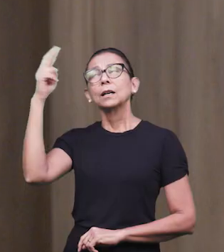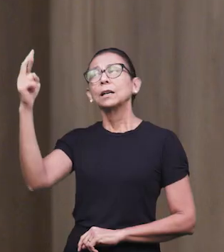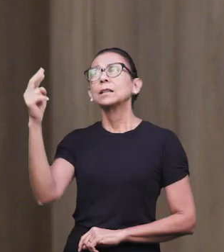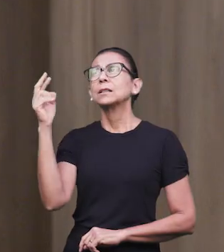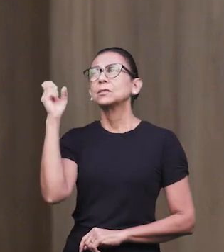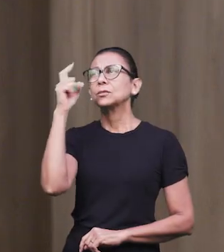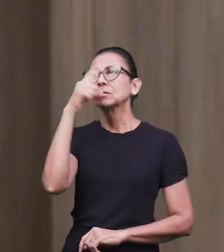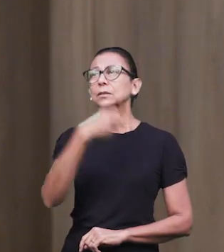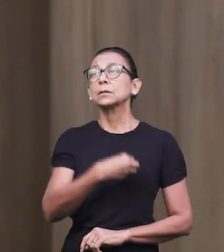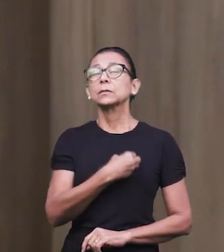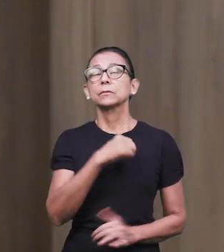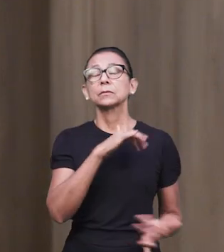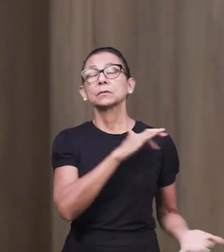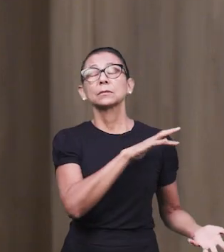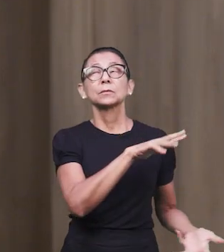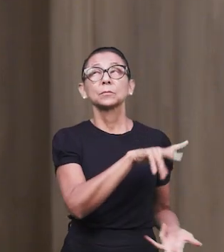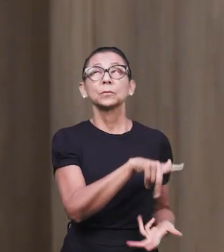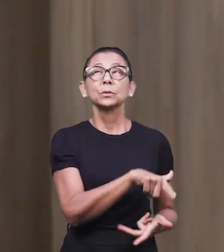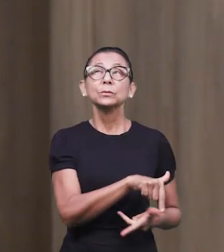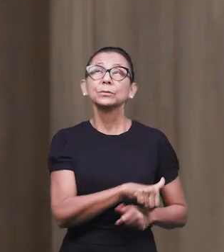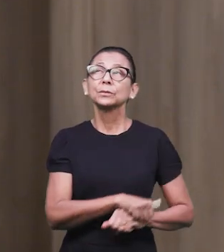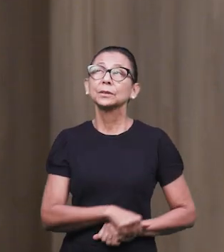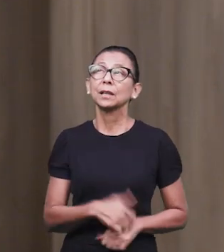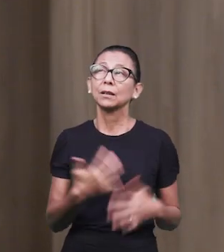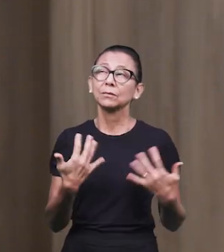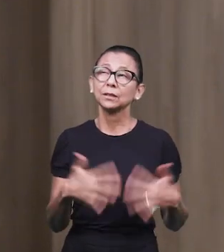Como viver nesse mundo de aflições, começar a